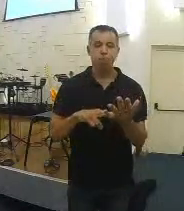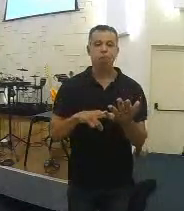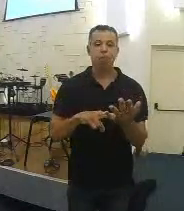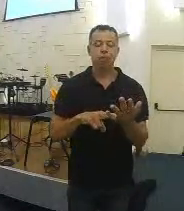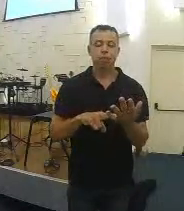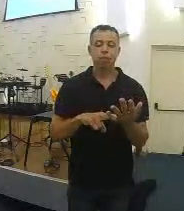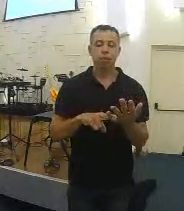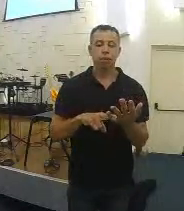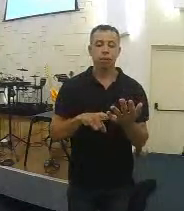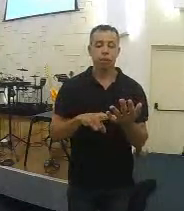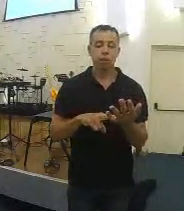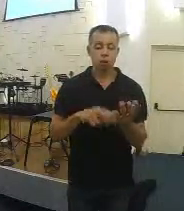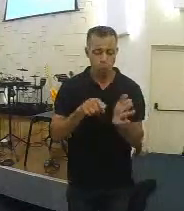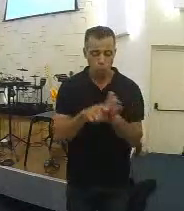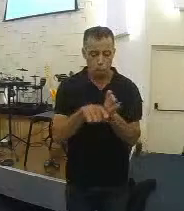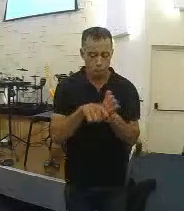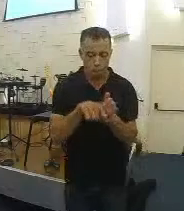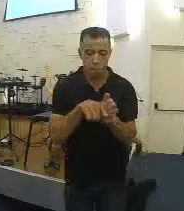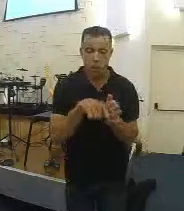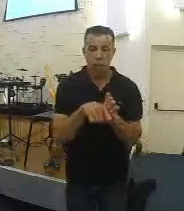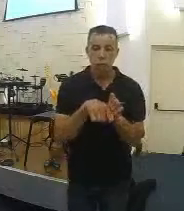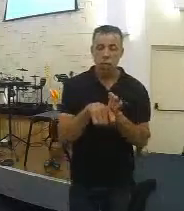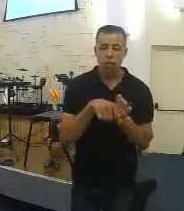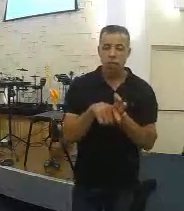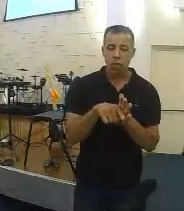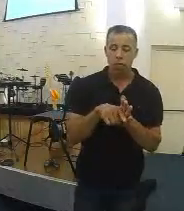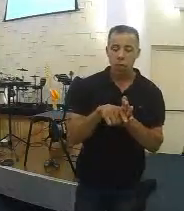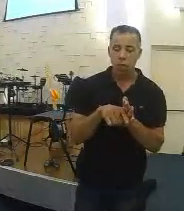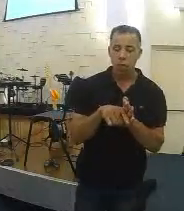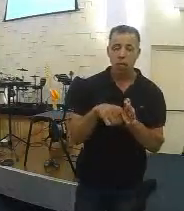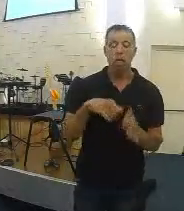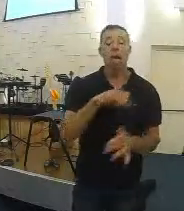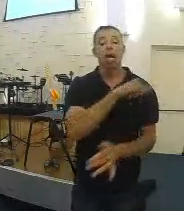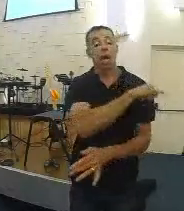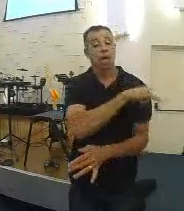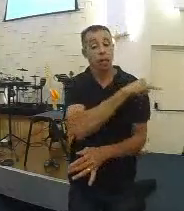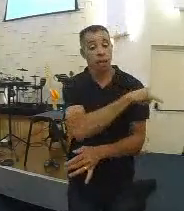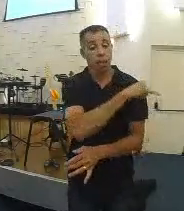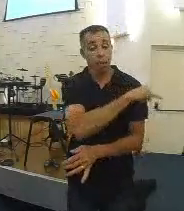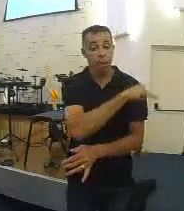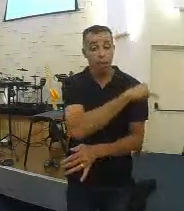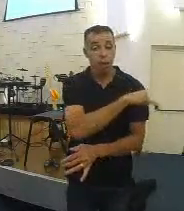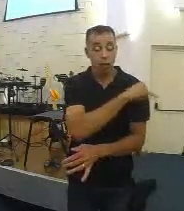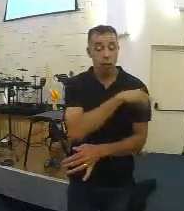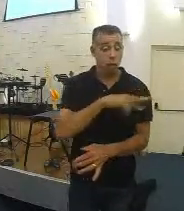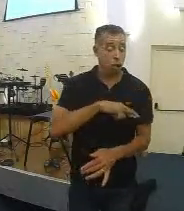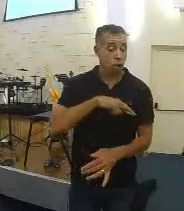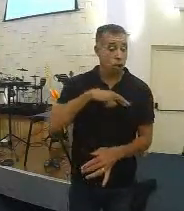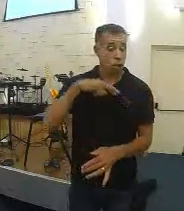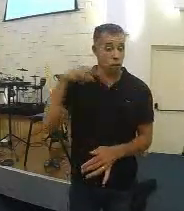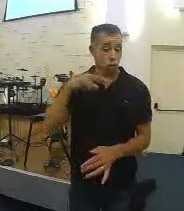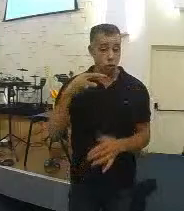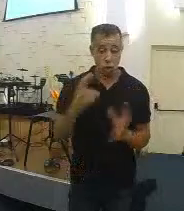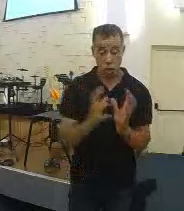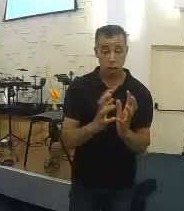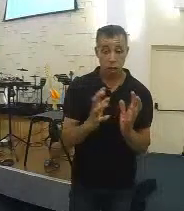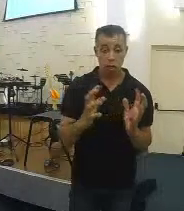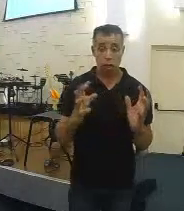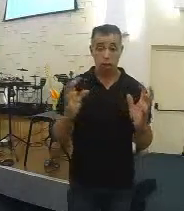uma pesquisa de um instituto do Rio de Janeiro, que estuda o fenômeno religioso brasileiro, dizendo